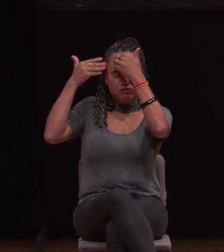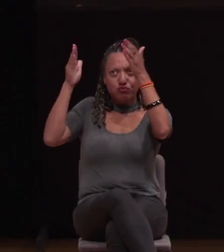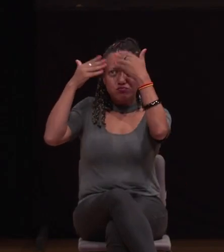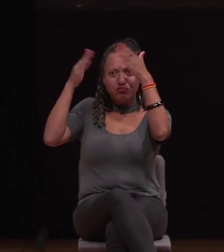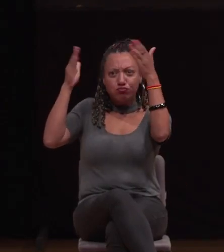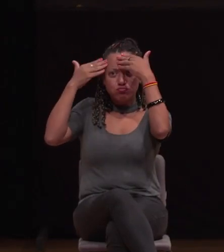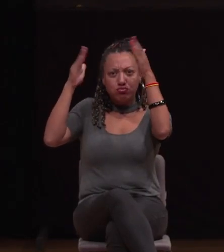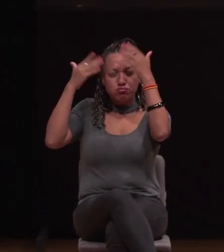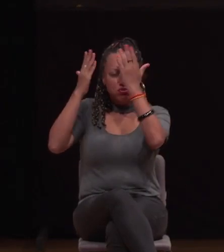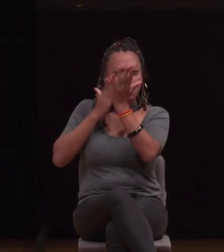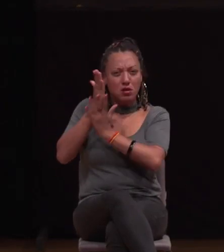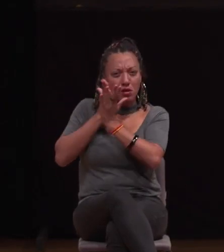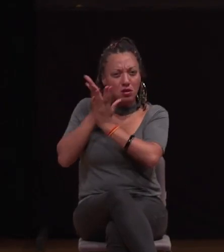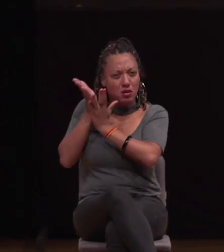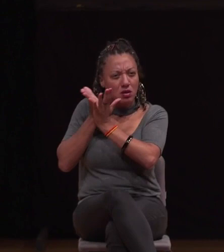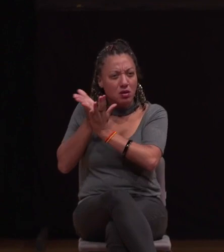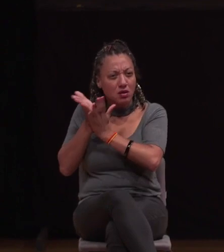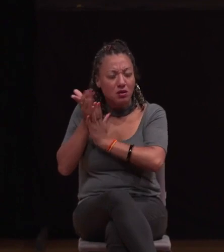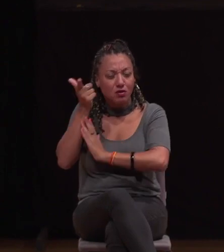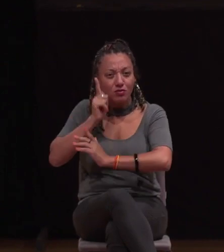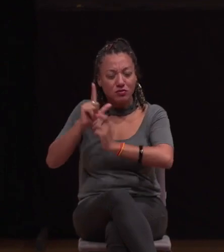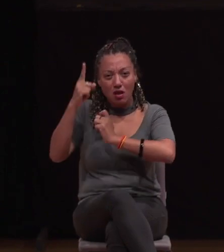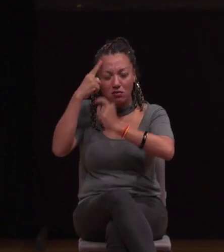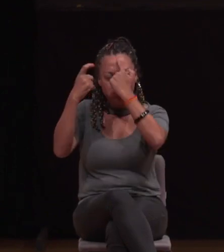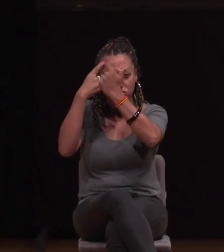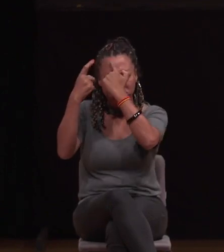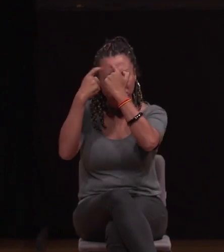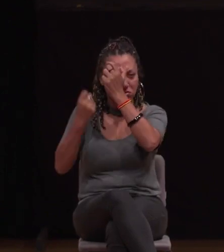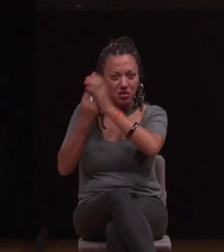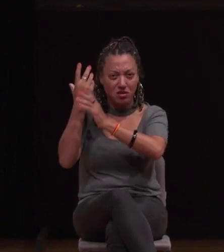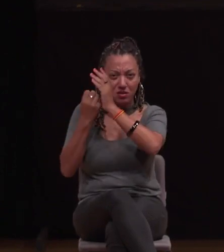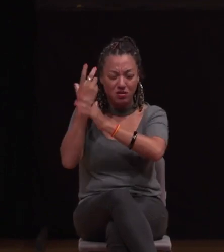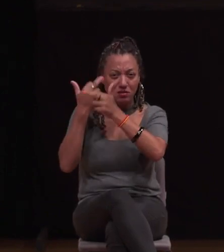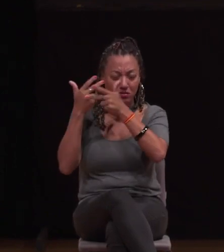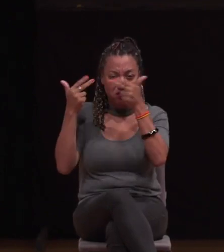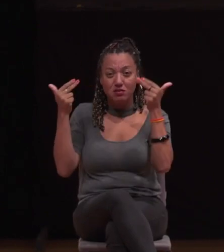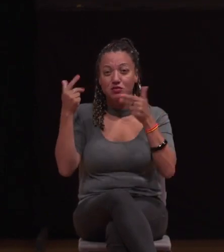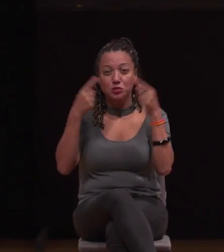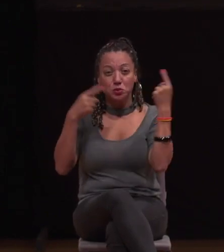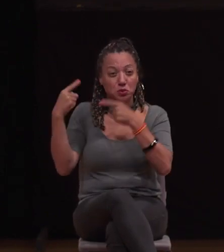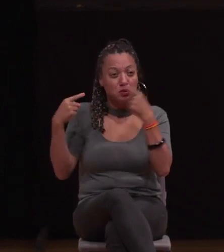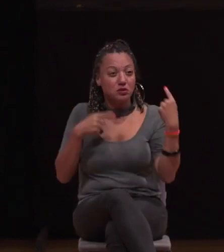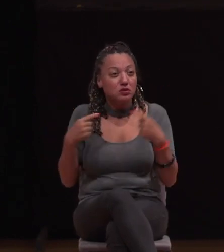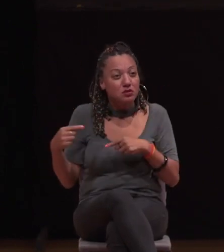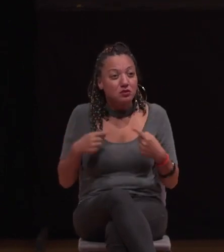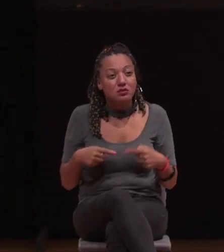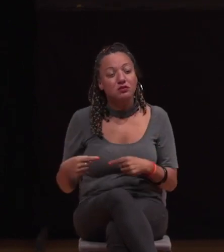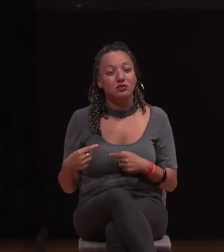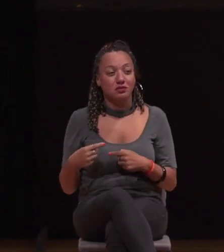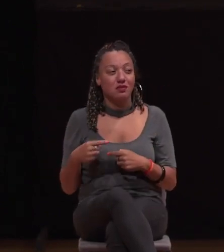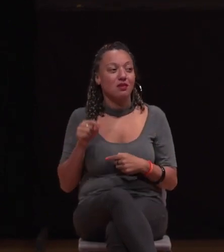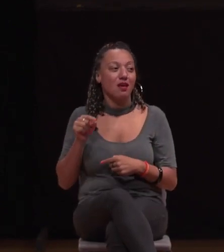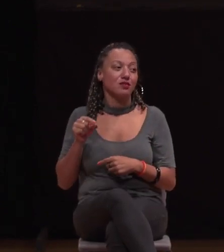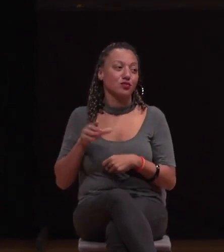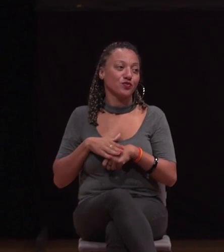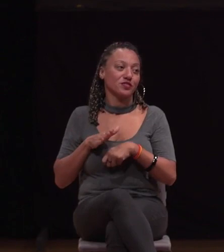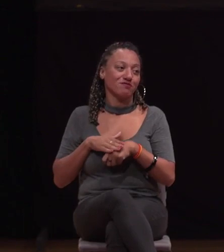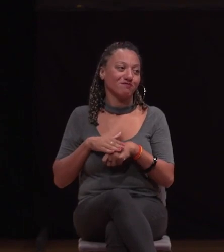e linhas de fuga para produzir discussões que vão fazer isso que a gente está buscando,